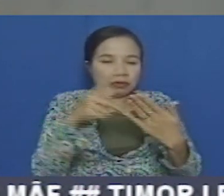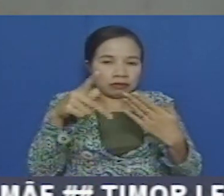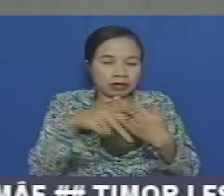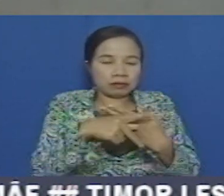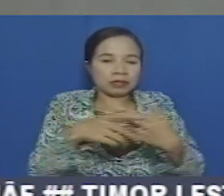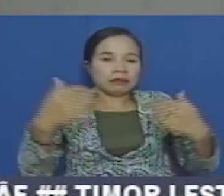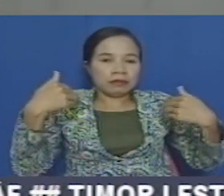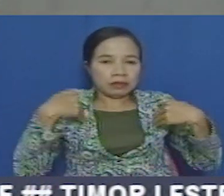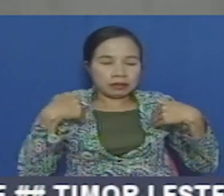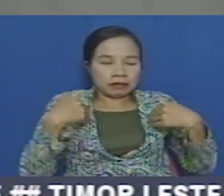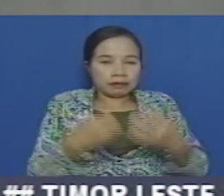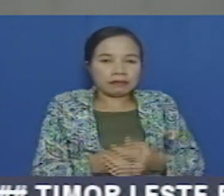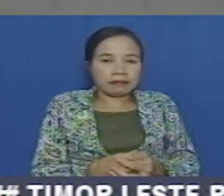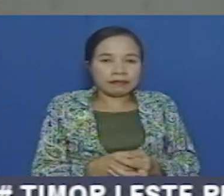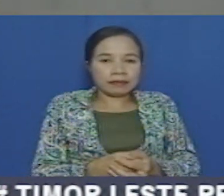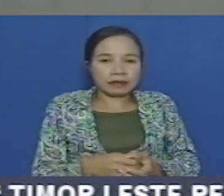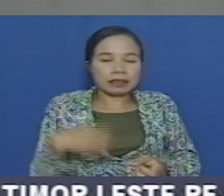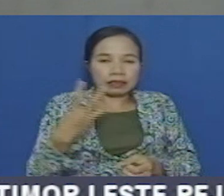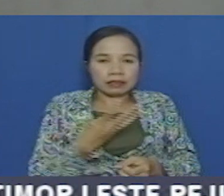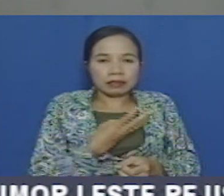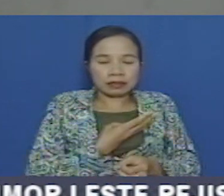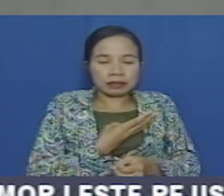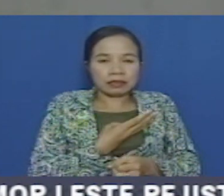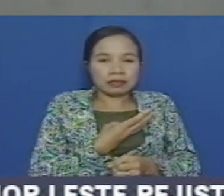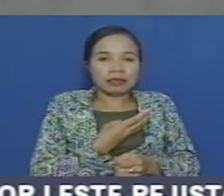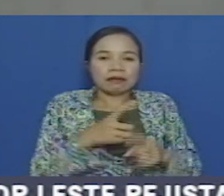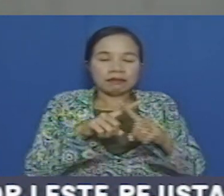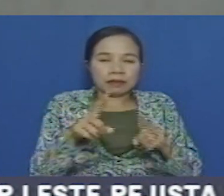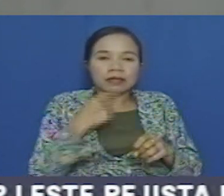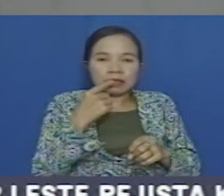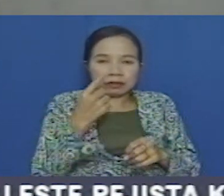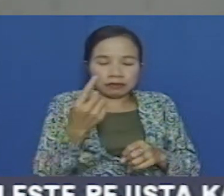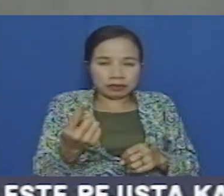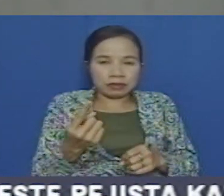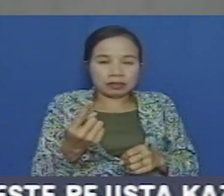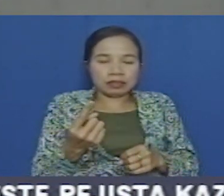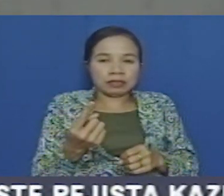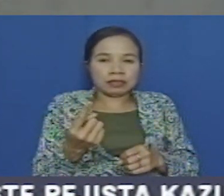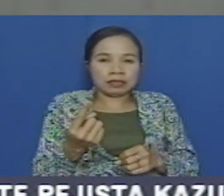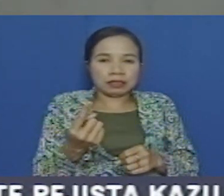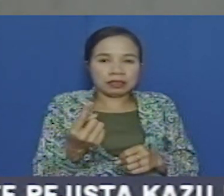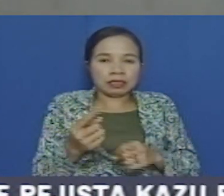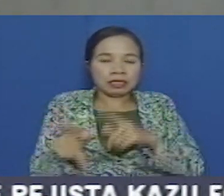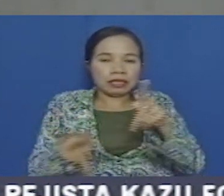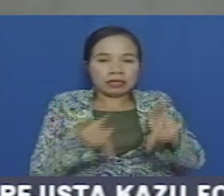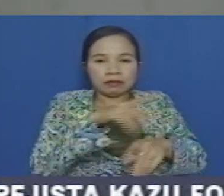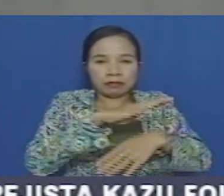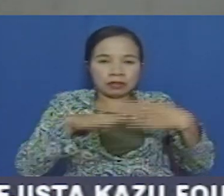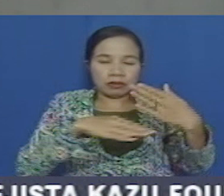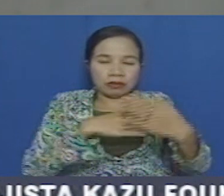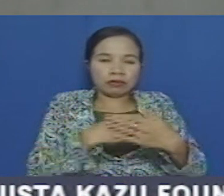nebe maquia. Ite iha, mai be atau teteng katak, ema hutu